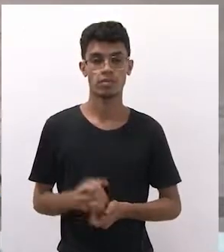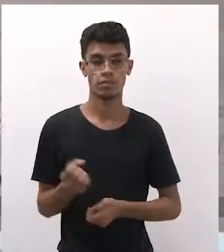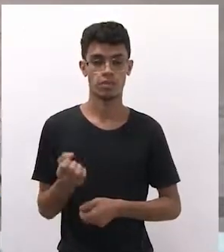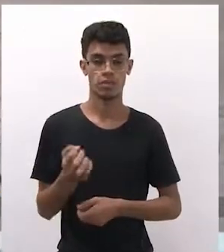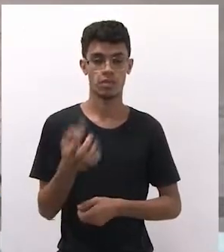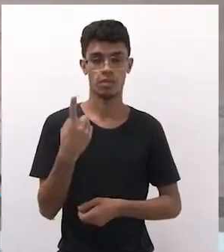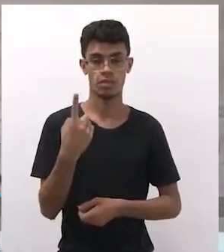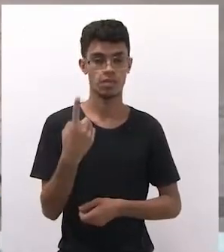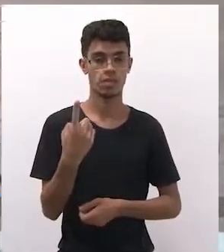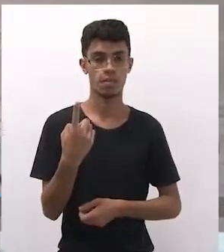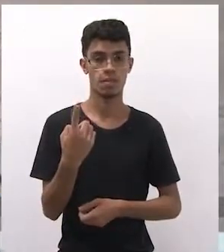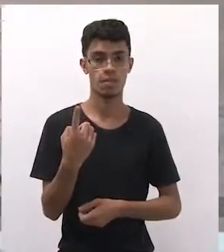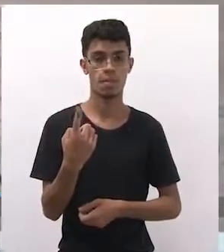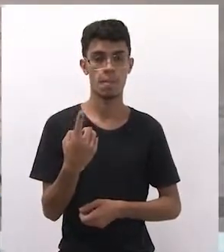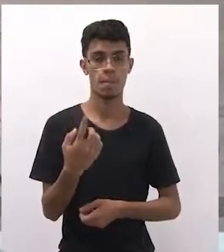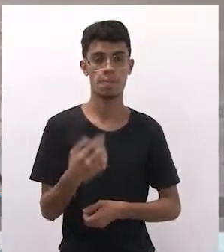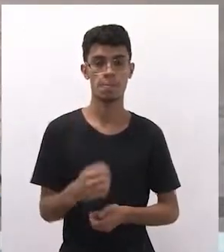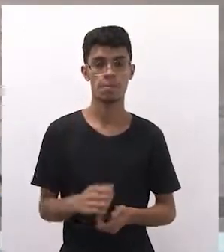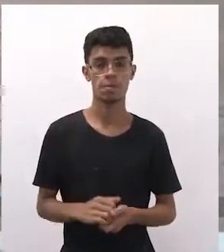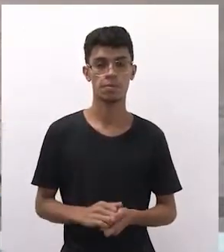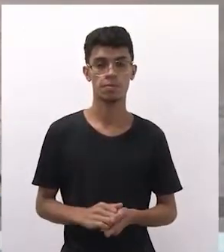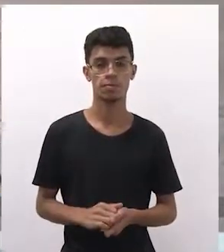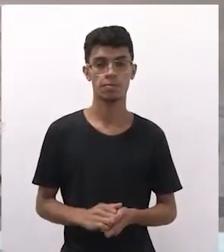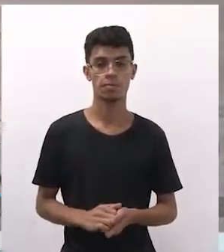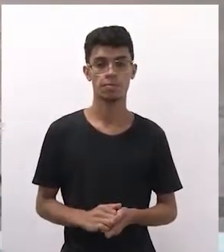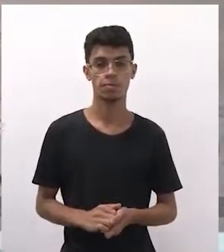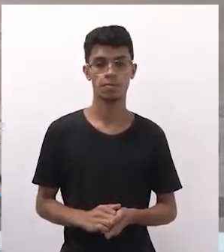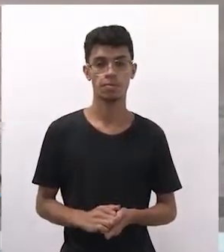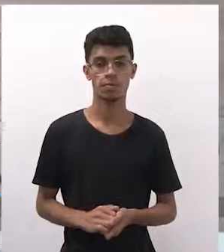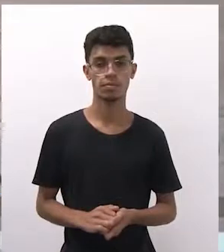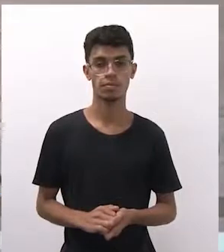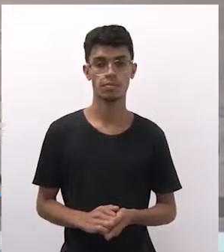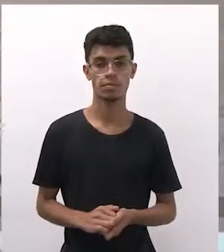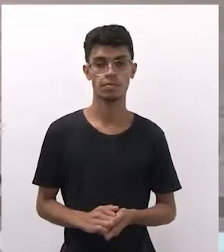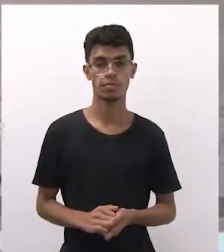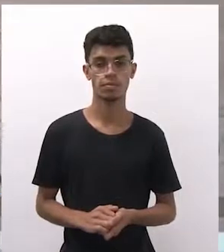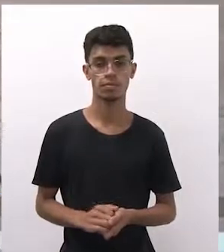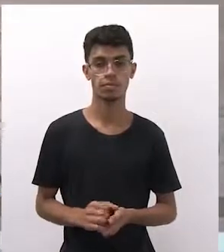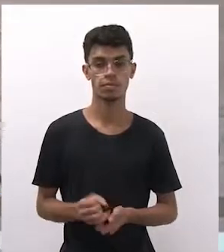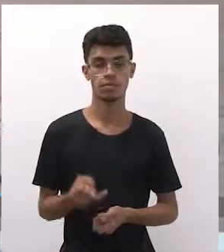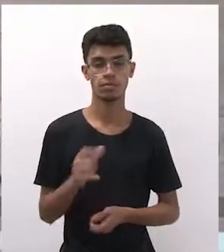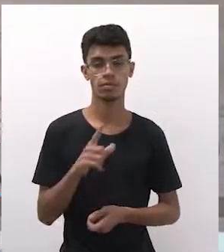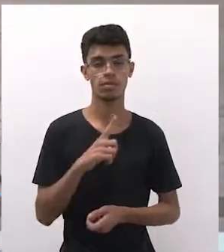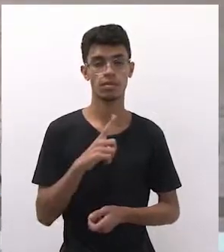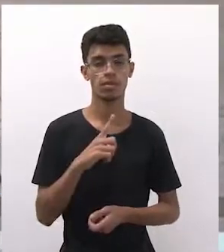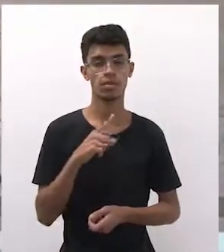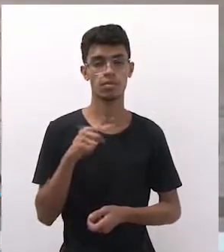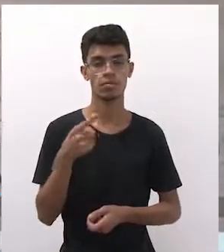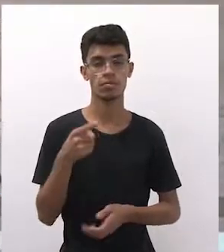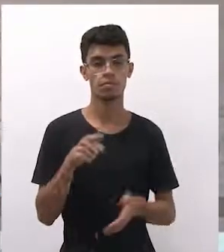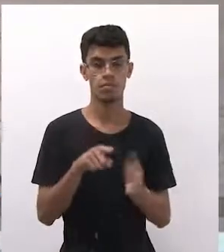quer que eu já me despeça, se tem mais algum questionamento.